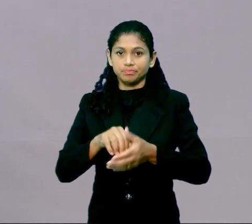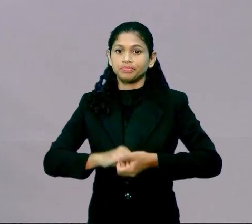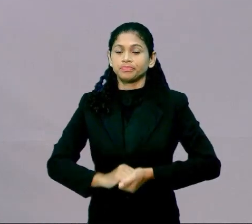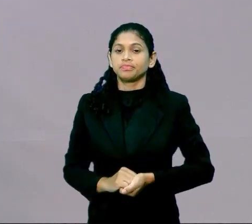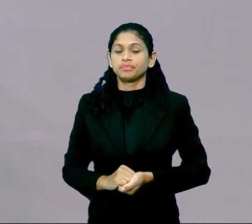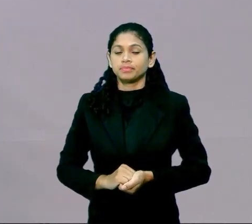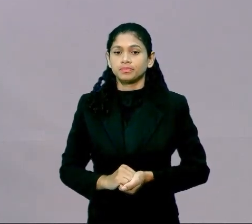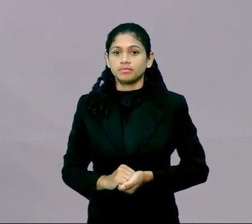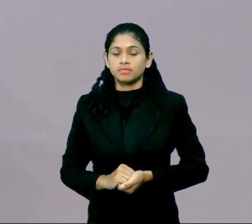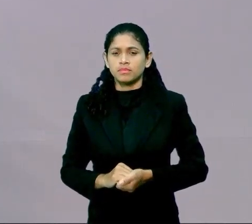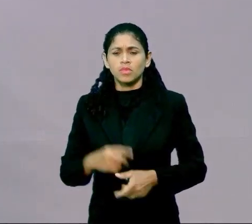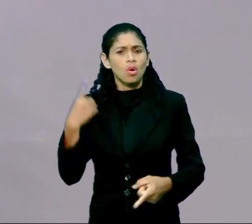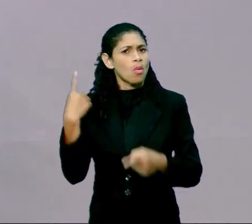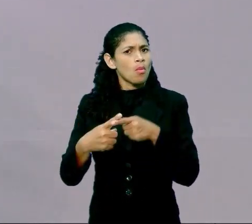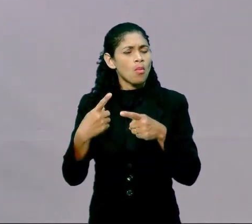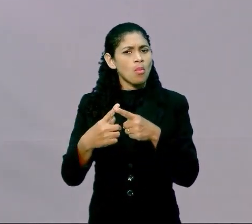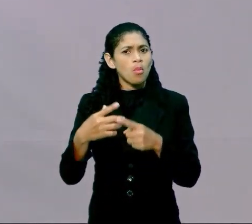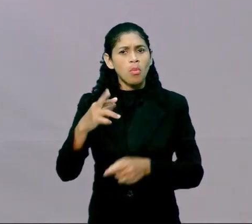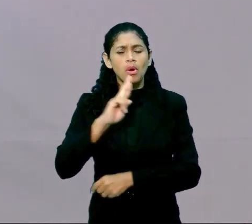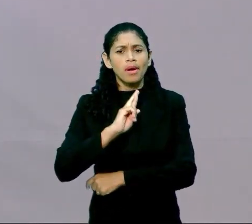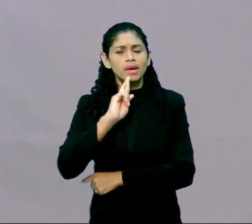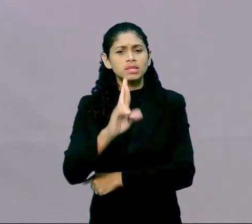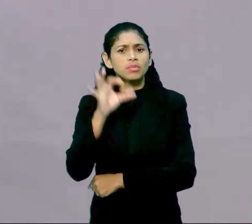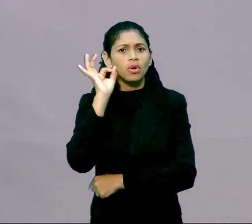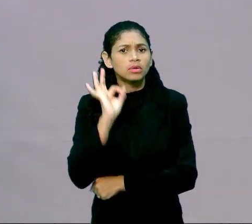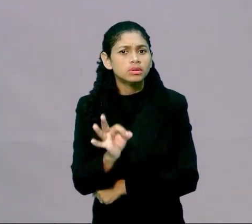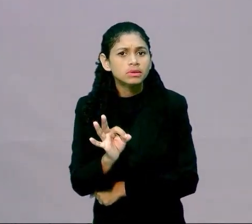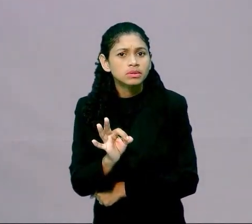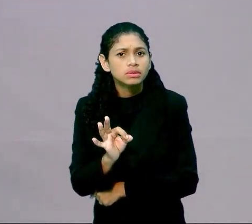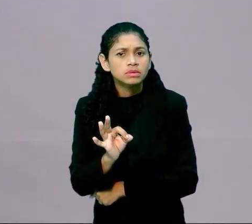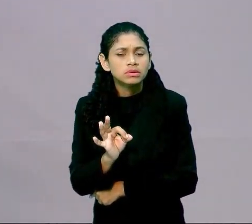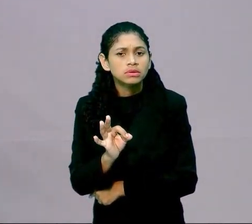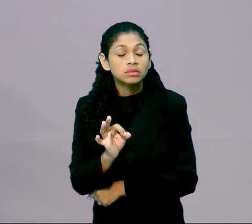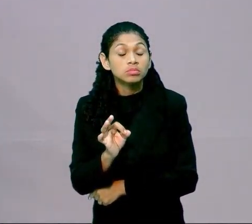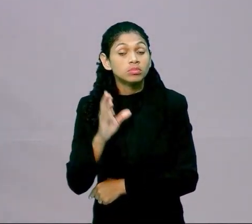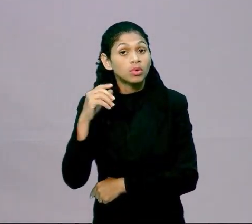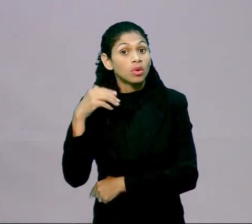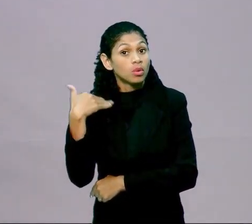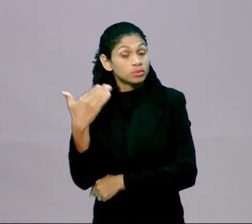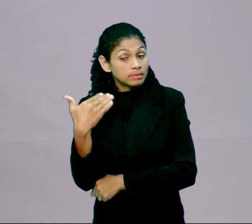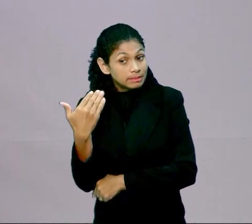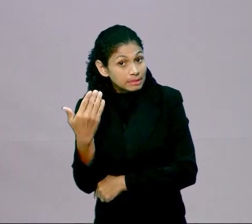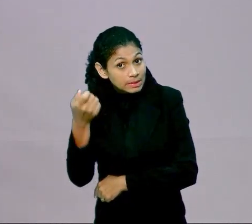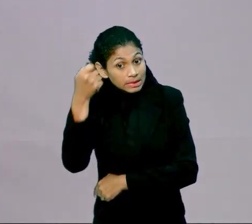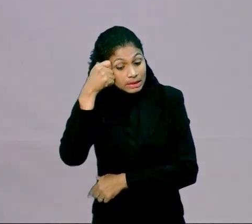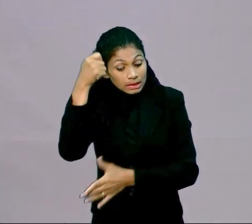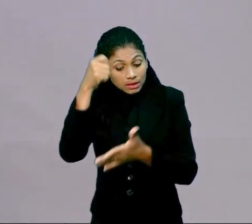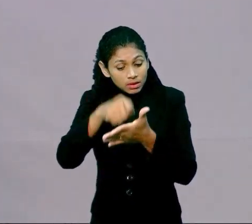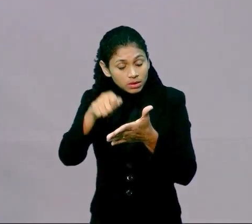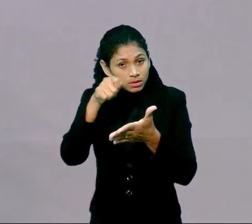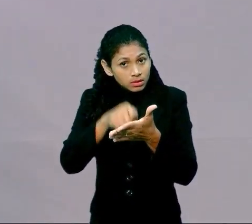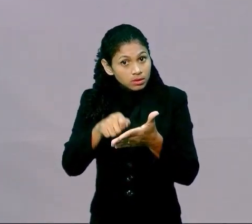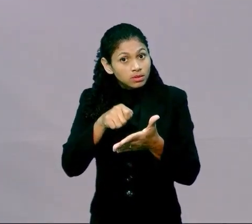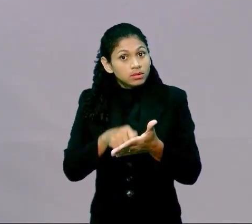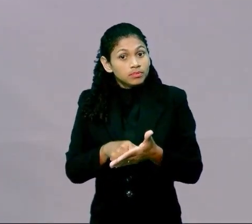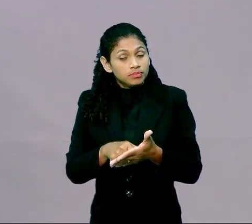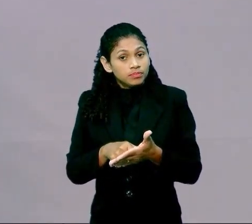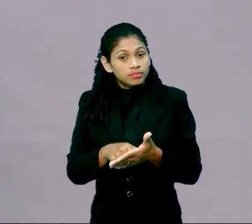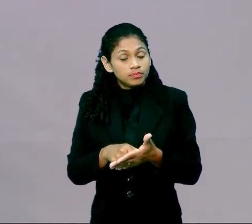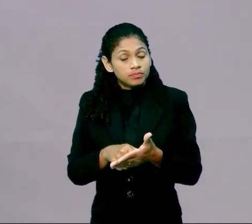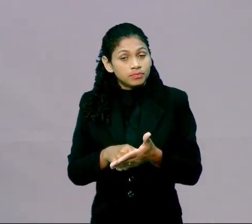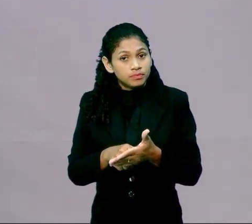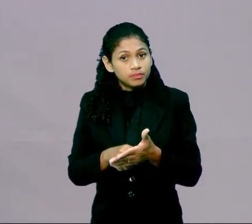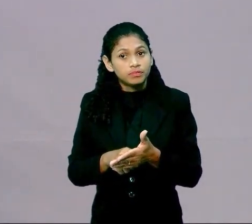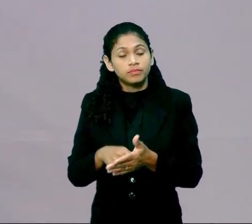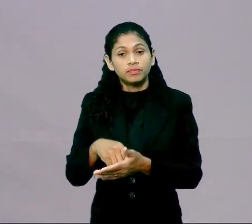por que esta é a resposta correta? Quando lá na citação existe esse comentário que